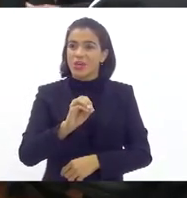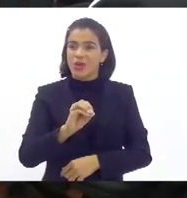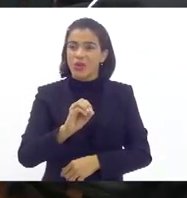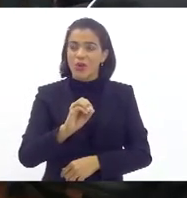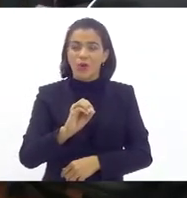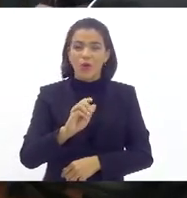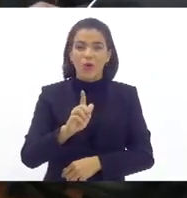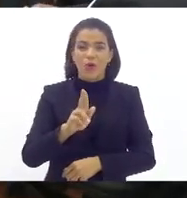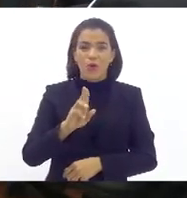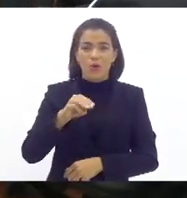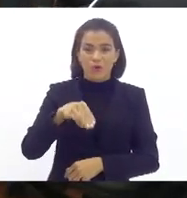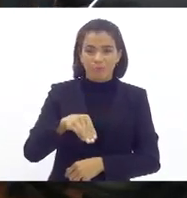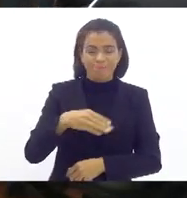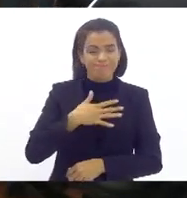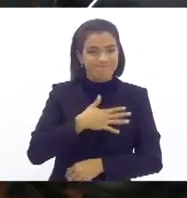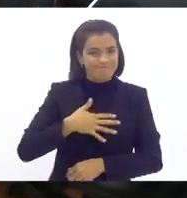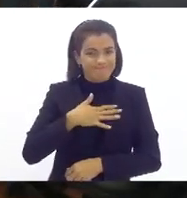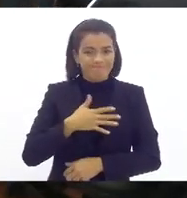consigo aqui.